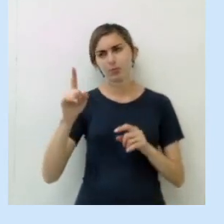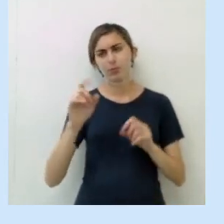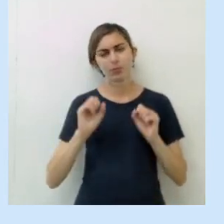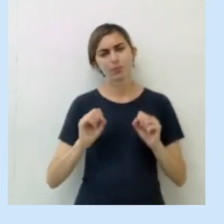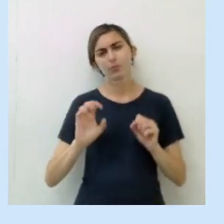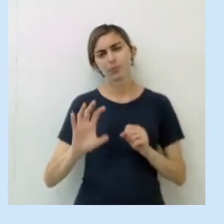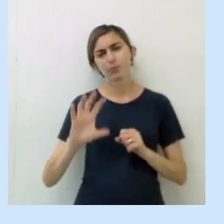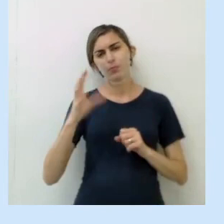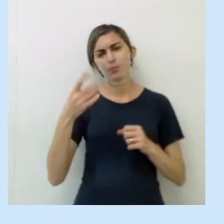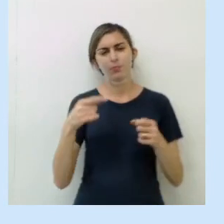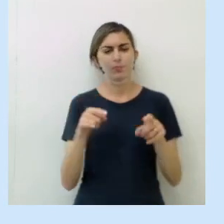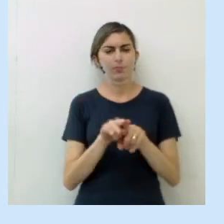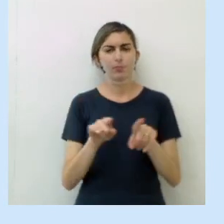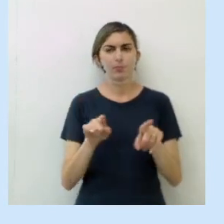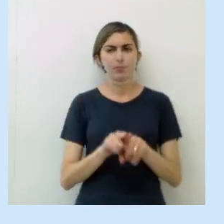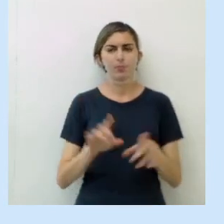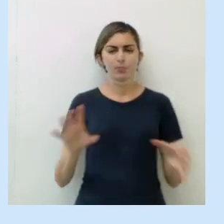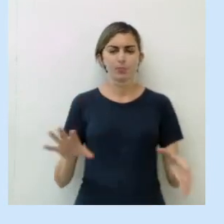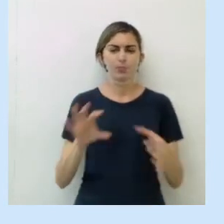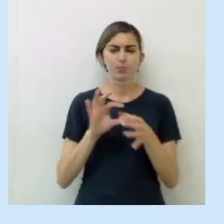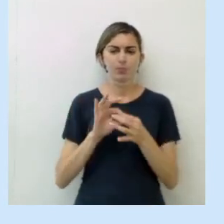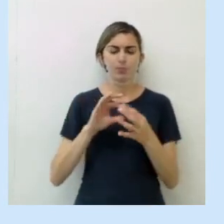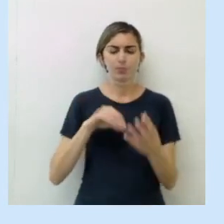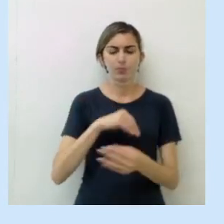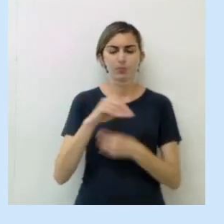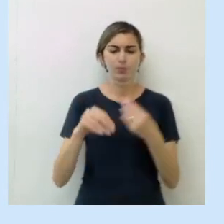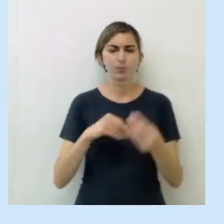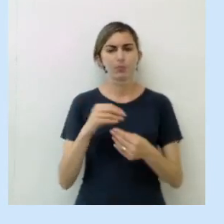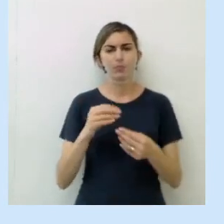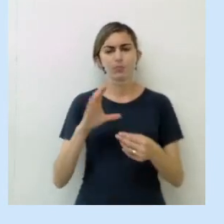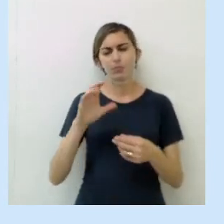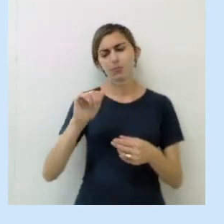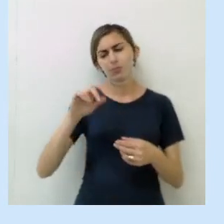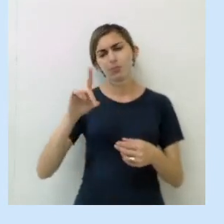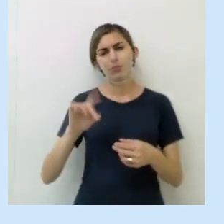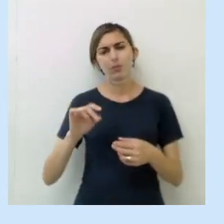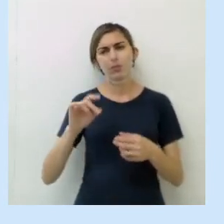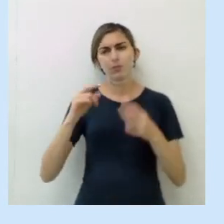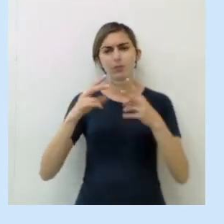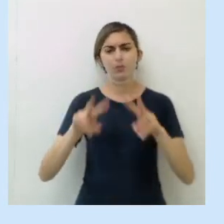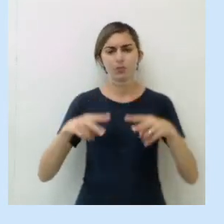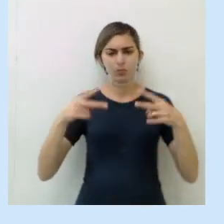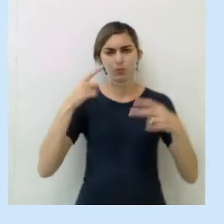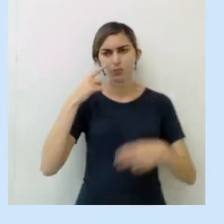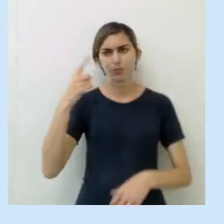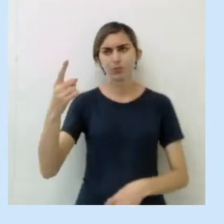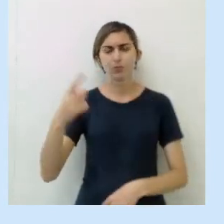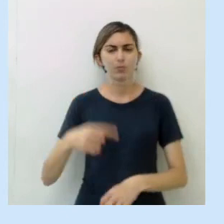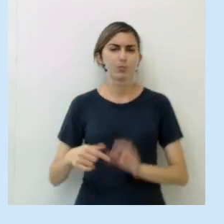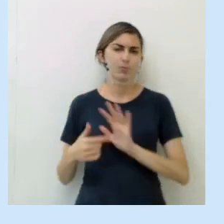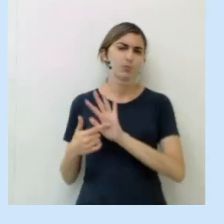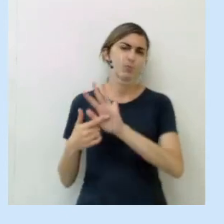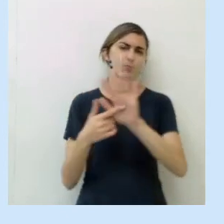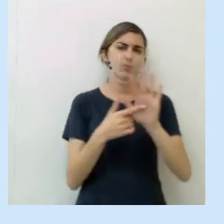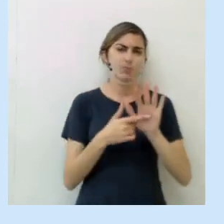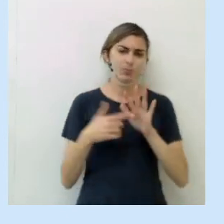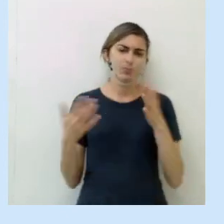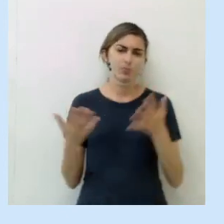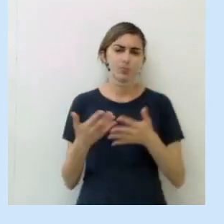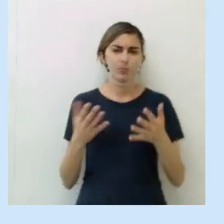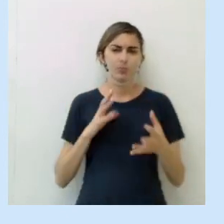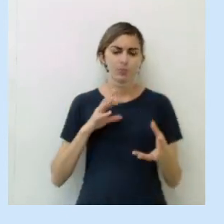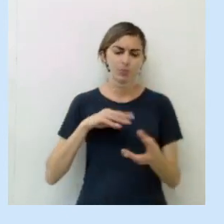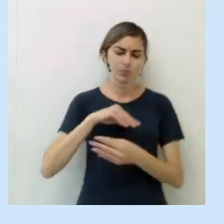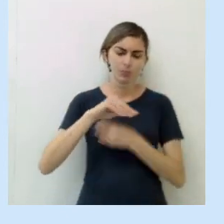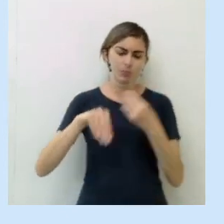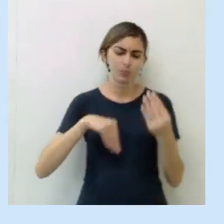pode acontecer também com compostos que possuam cadeias cíclicas. Vou mostrar agora. Então, olha o que eu falei aqui agora. Meu